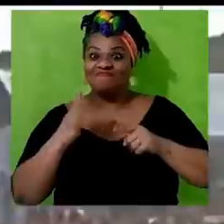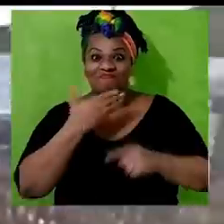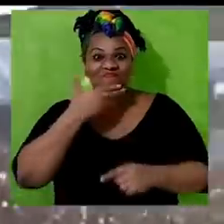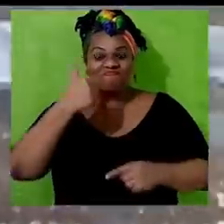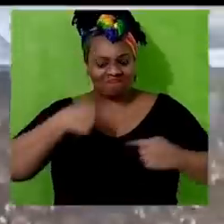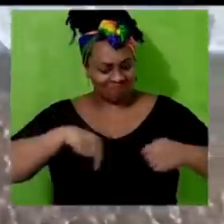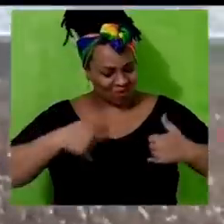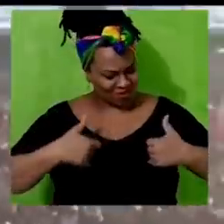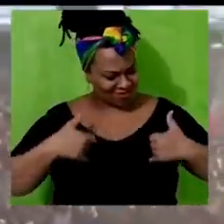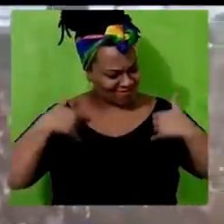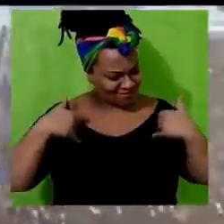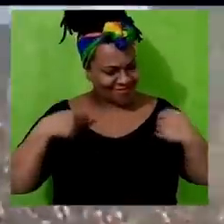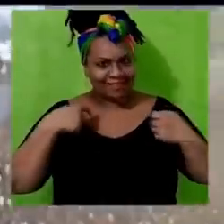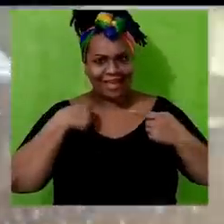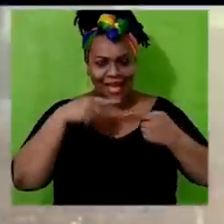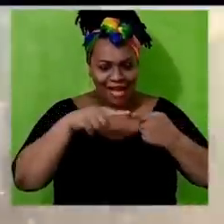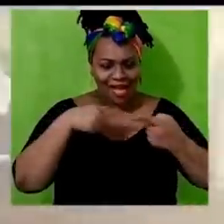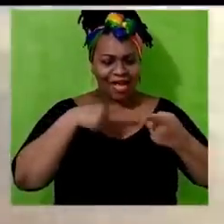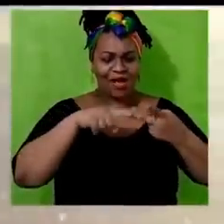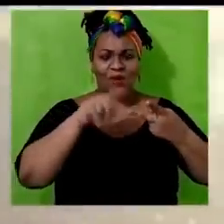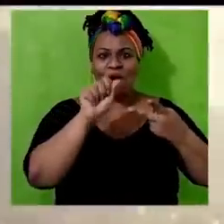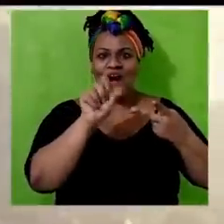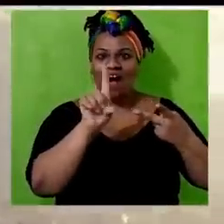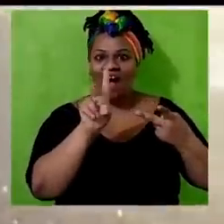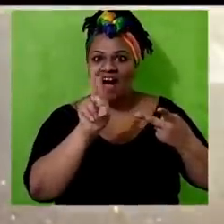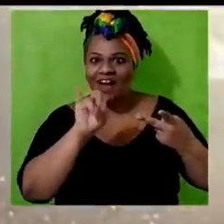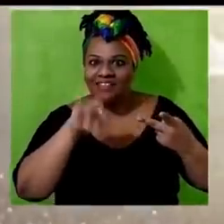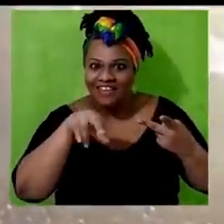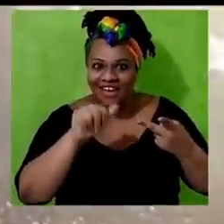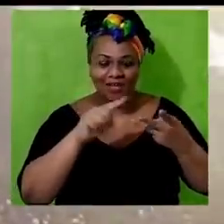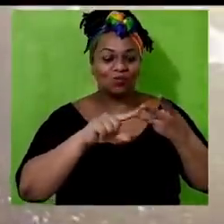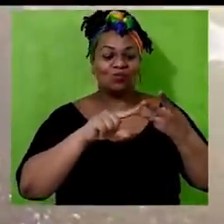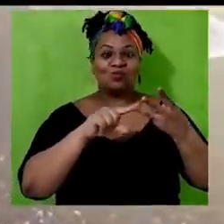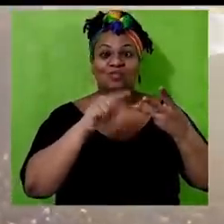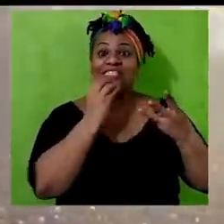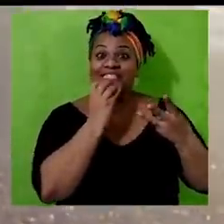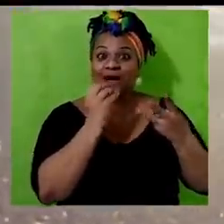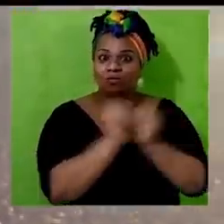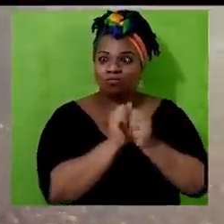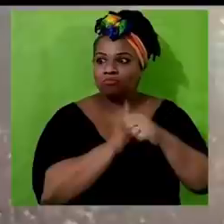muito. Eu, Adriano Saulo, que Rio de Janeiro, o Teatro Municipal,